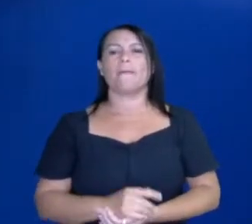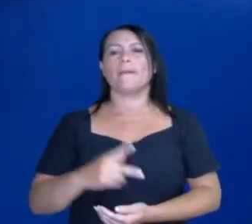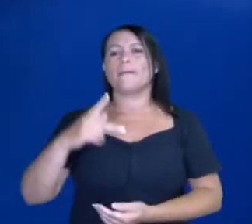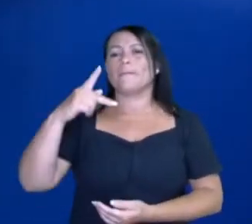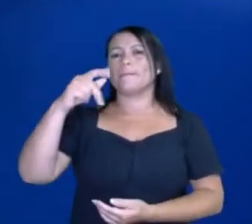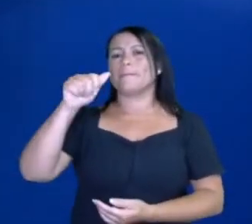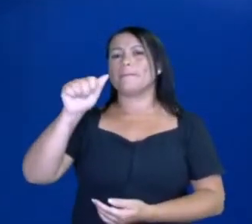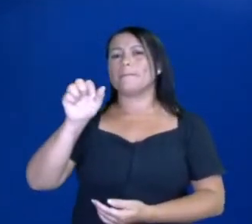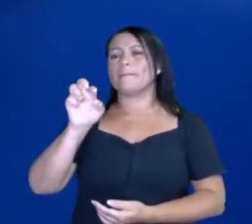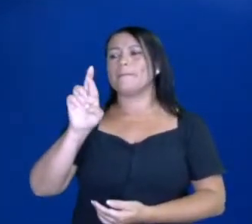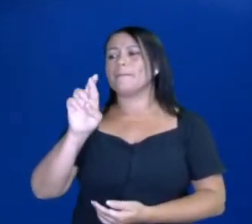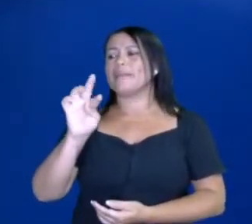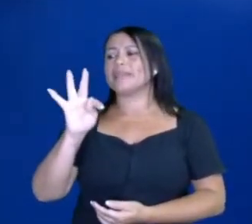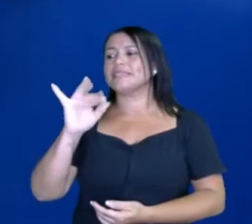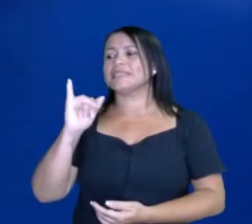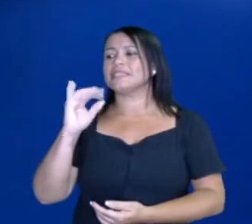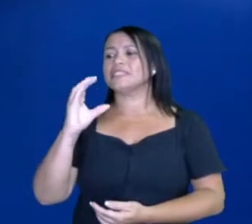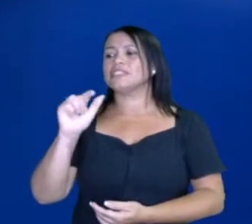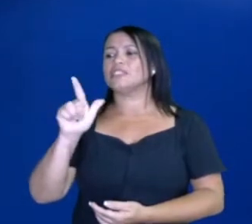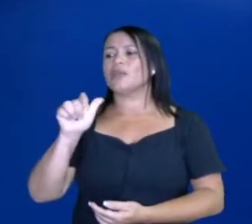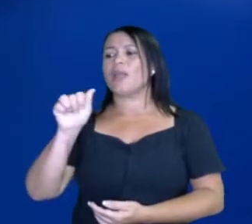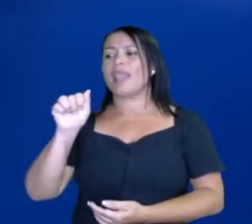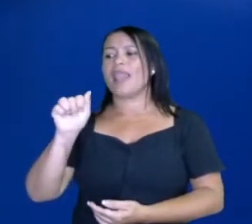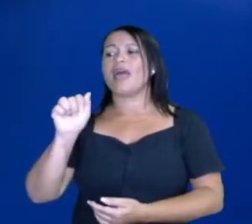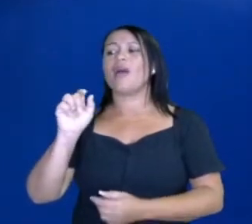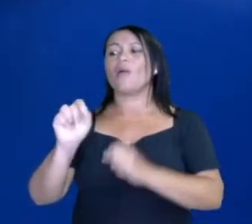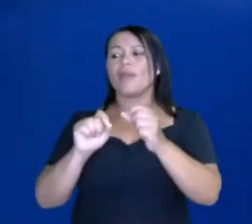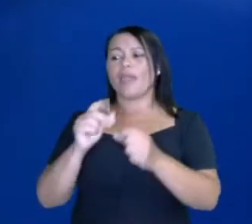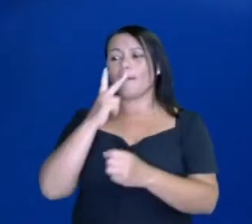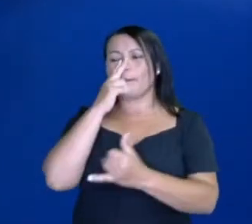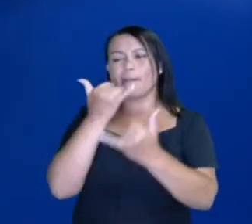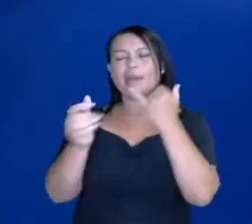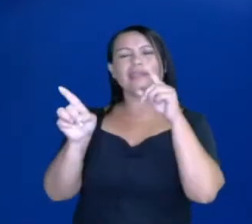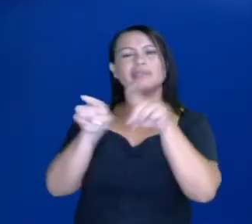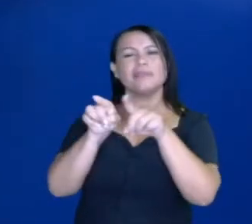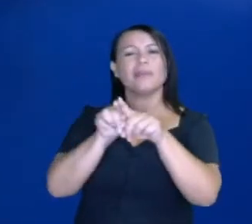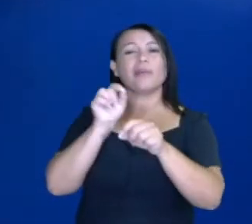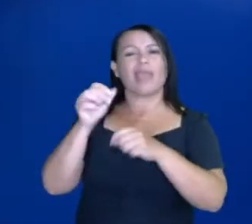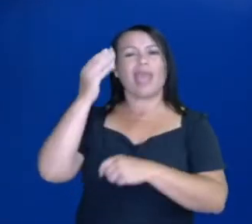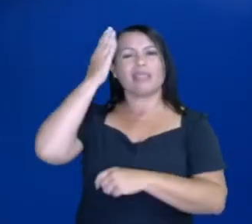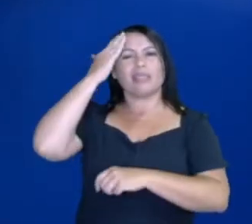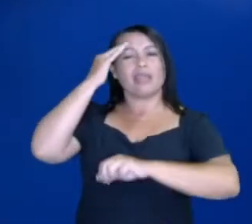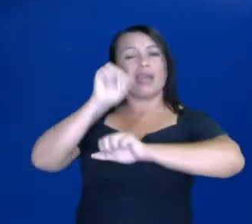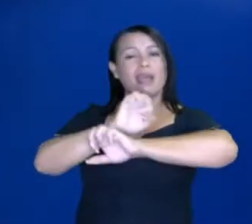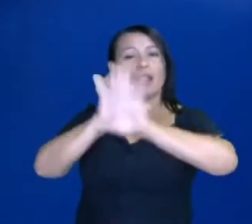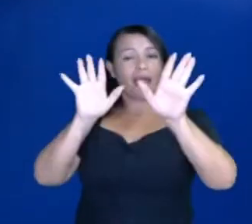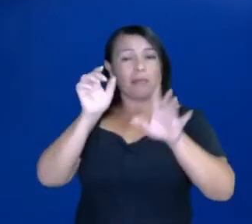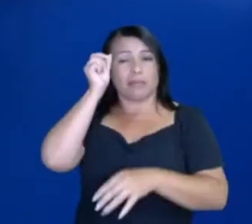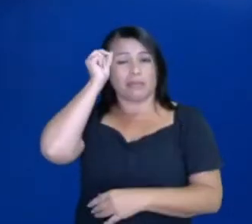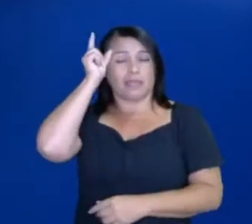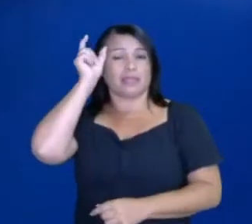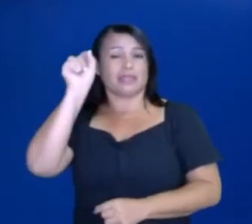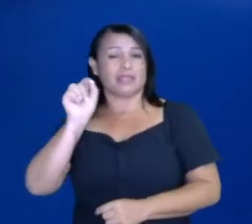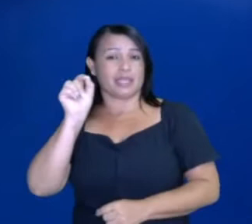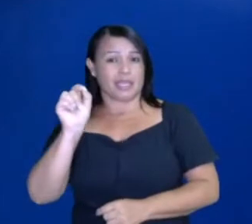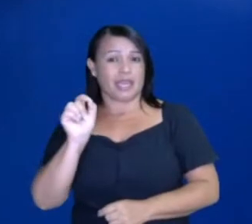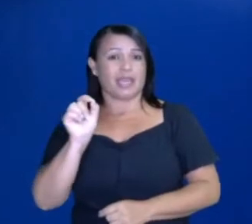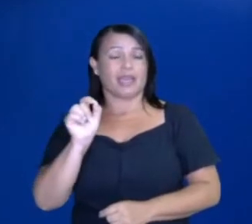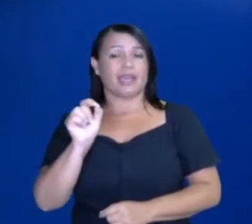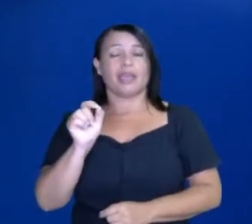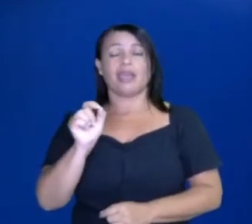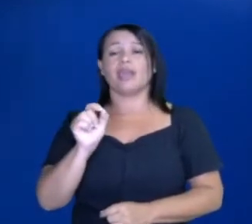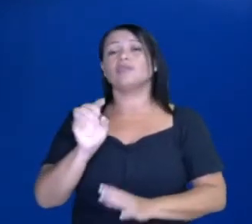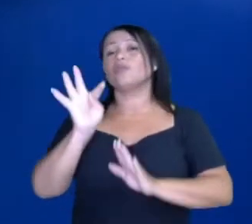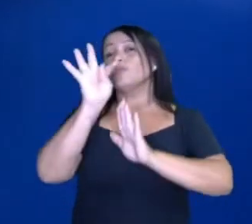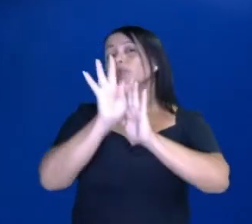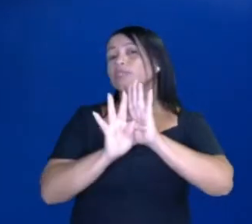Particular também é um outro cognato que nos leva a entender, nos leva a ter uma ideia sobre o que trata este